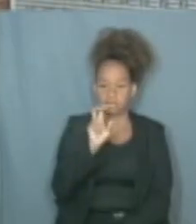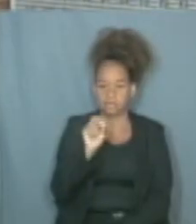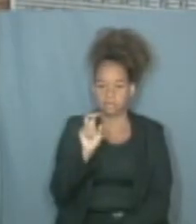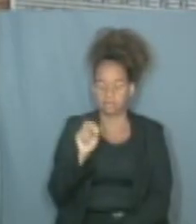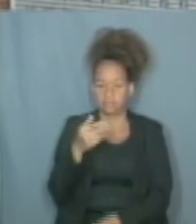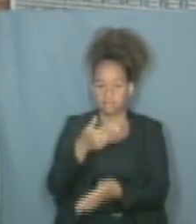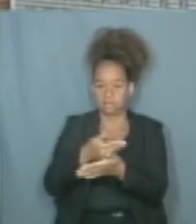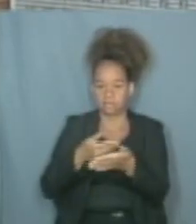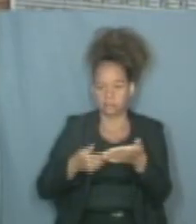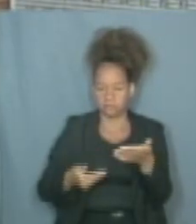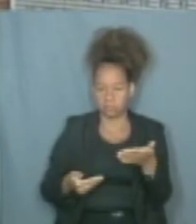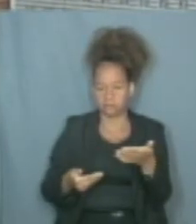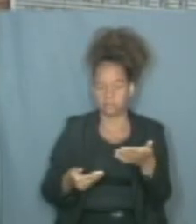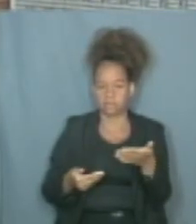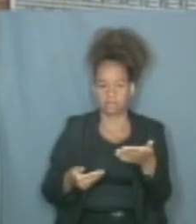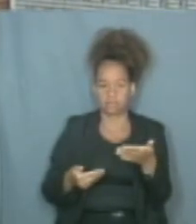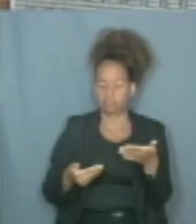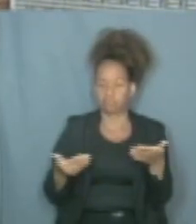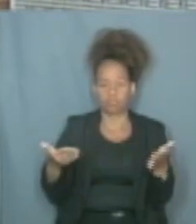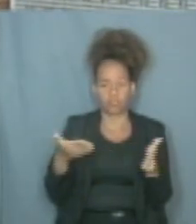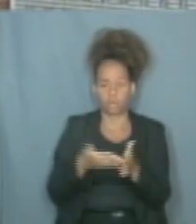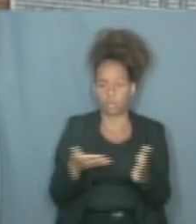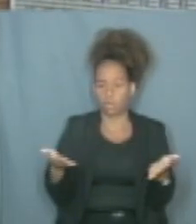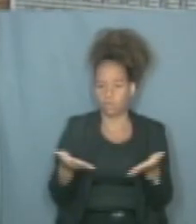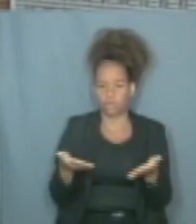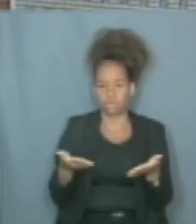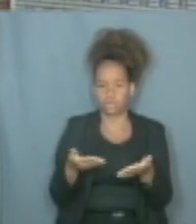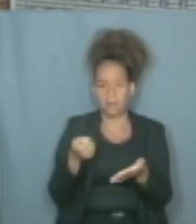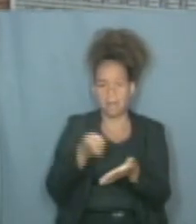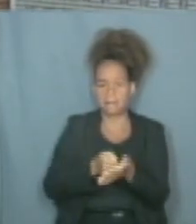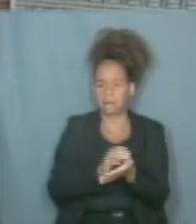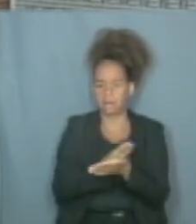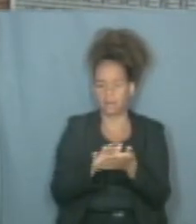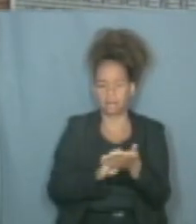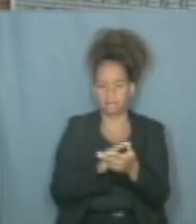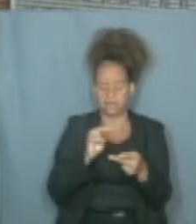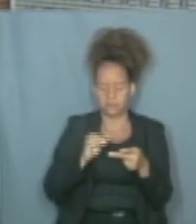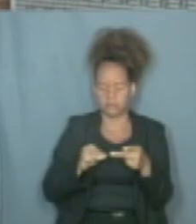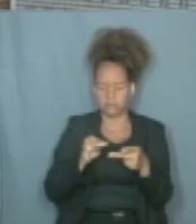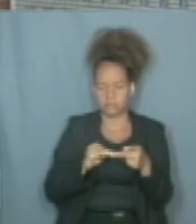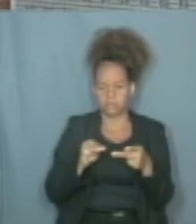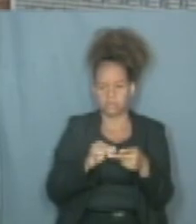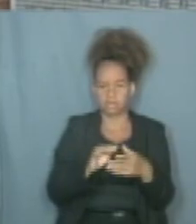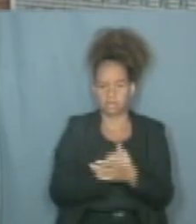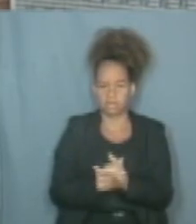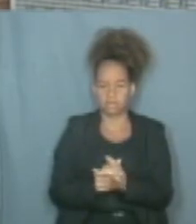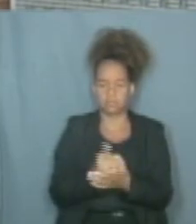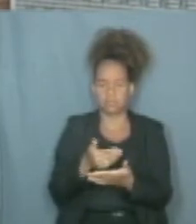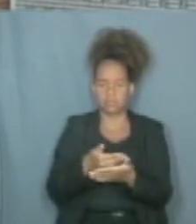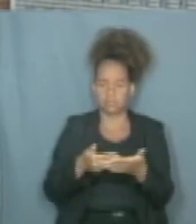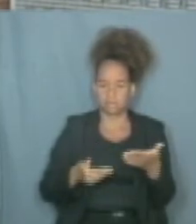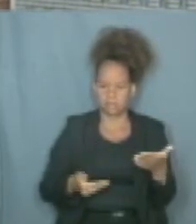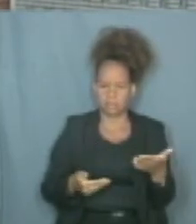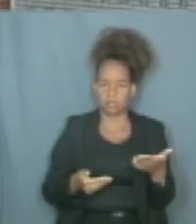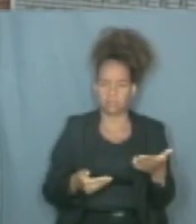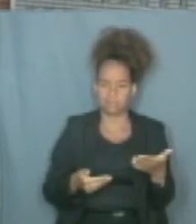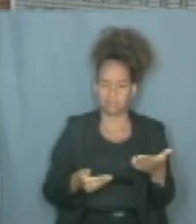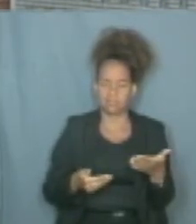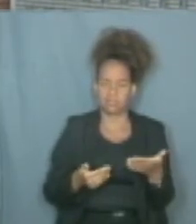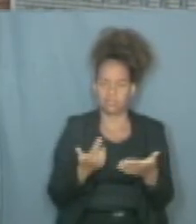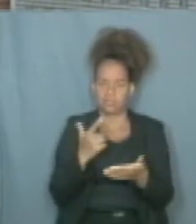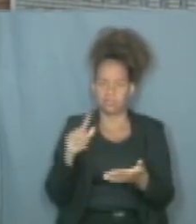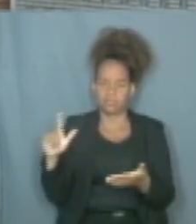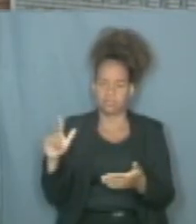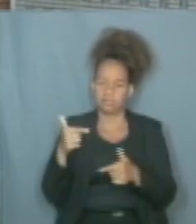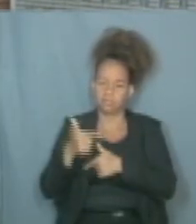contratados, mas até agora não conseguiram cumprir o que o Ministério Público determinou, que é a contratação desses